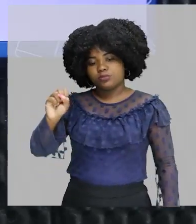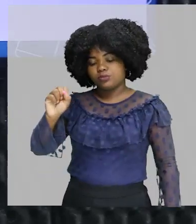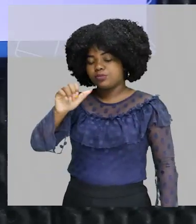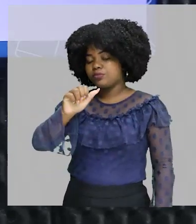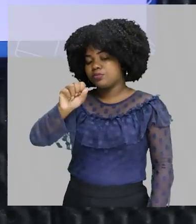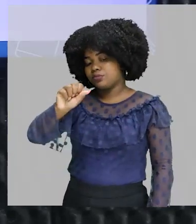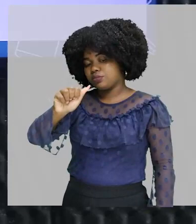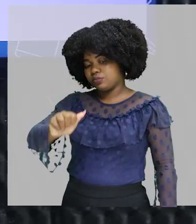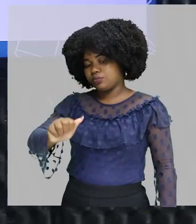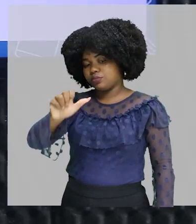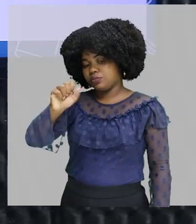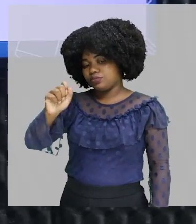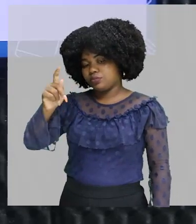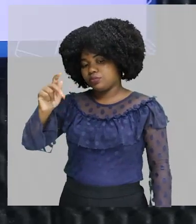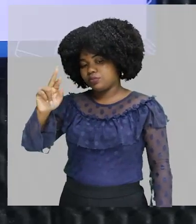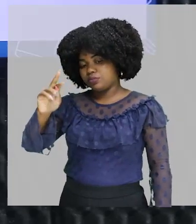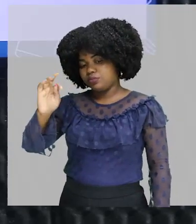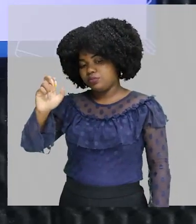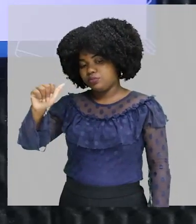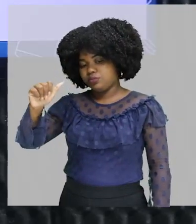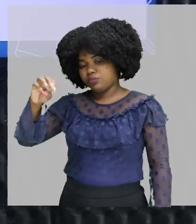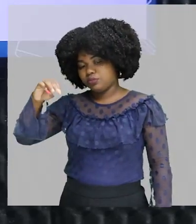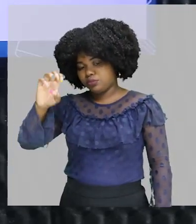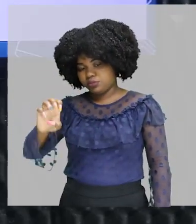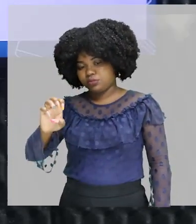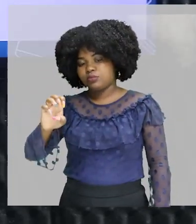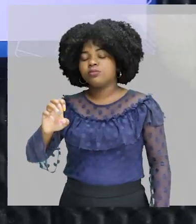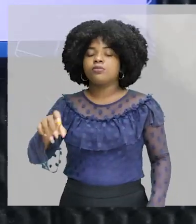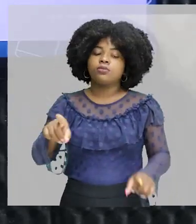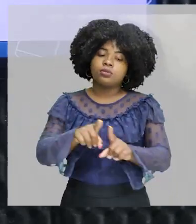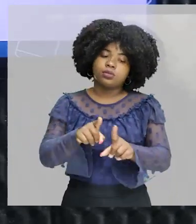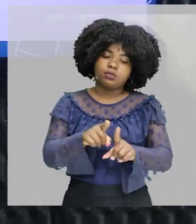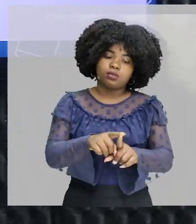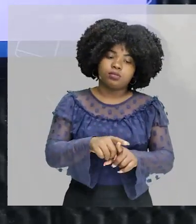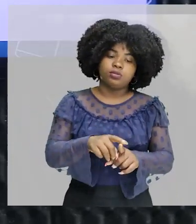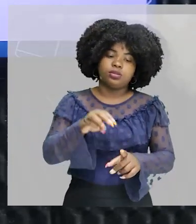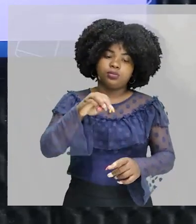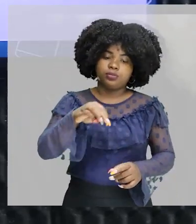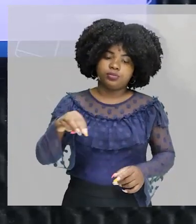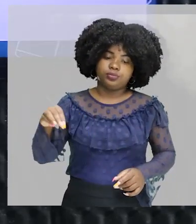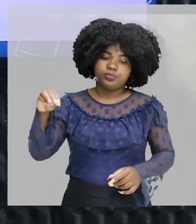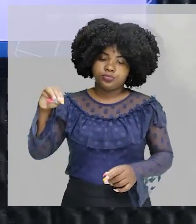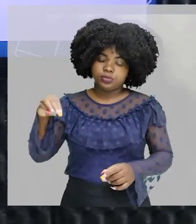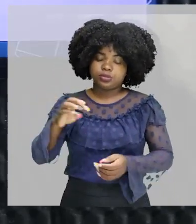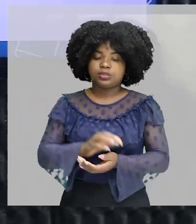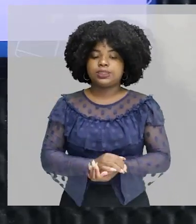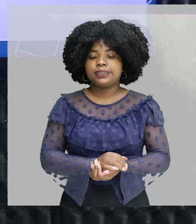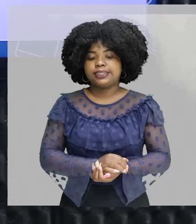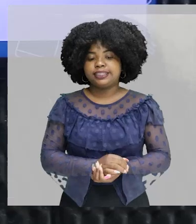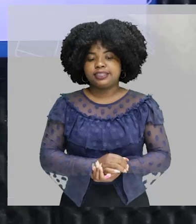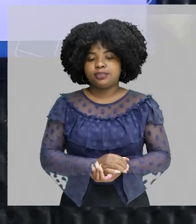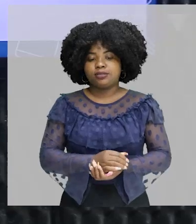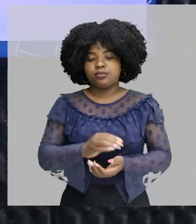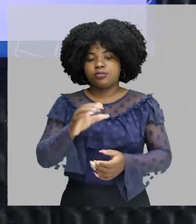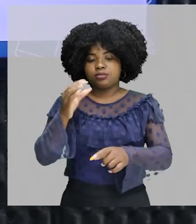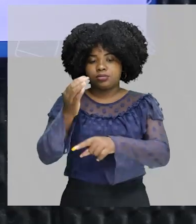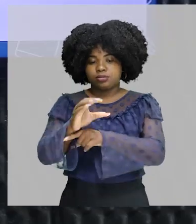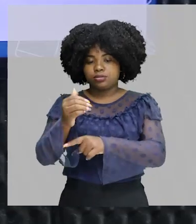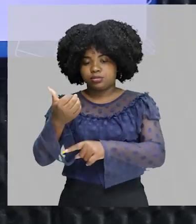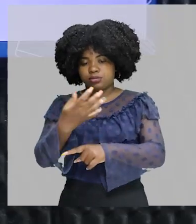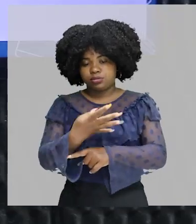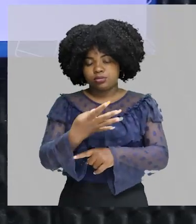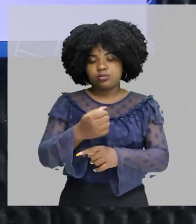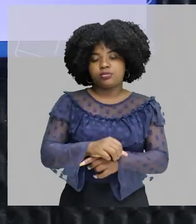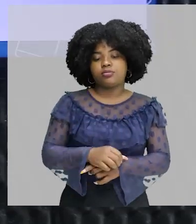tela, mas nós temos também a sua fórmula molecular. São 14 carbonos, 18 hidrogênios, 2